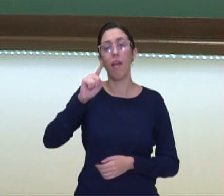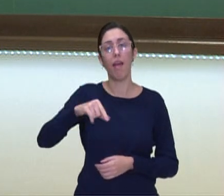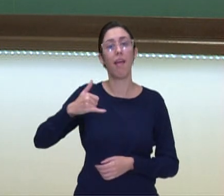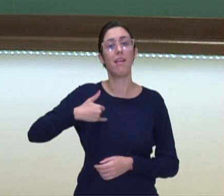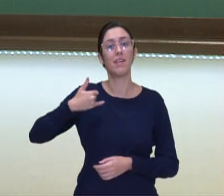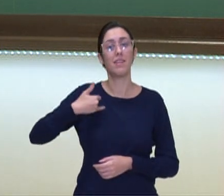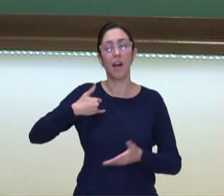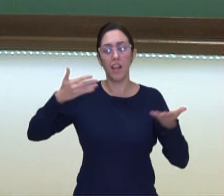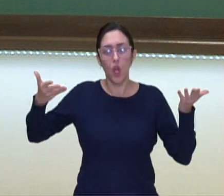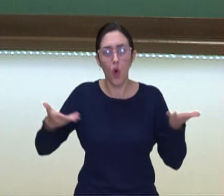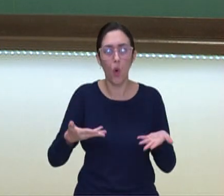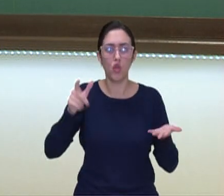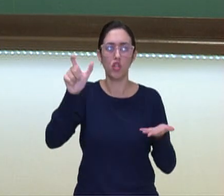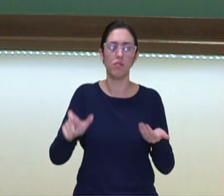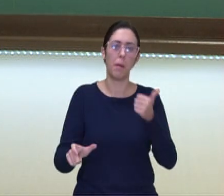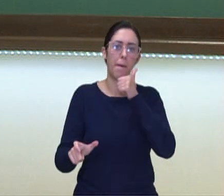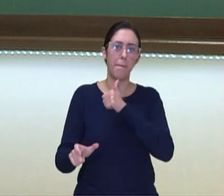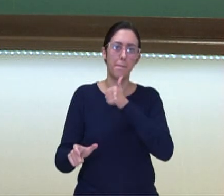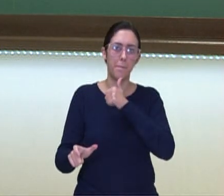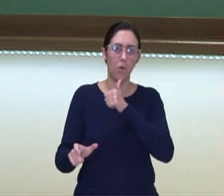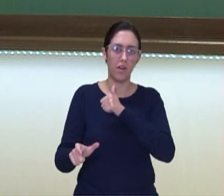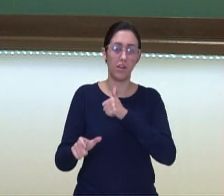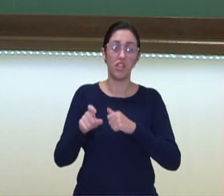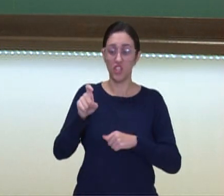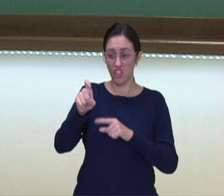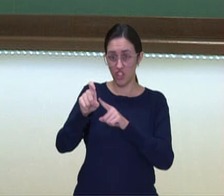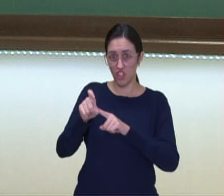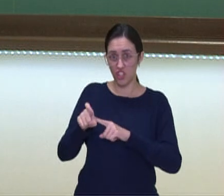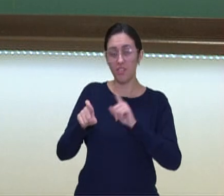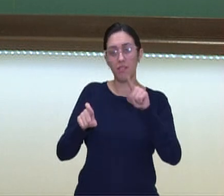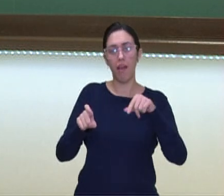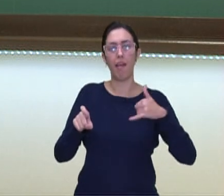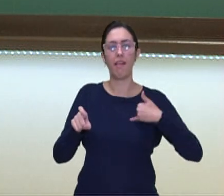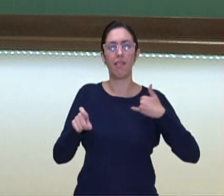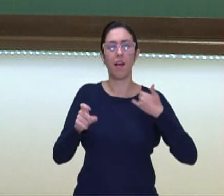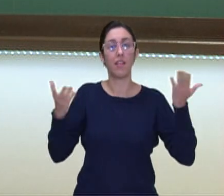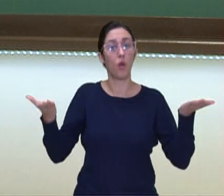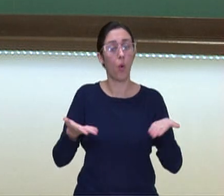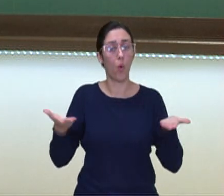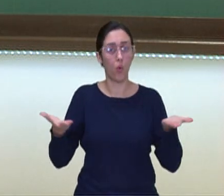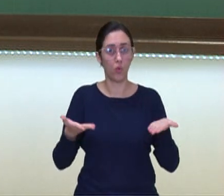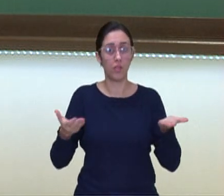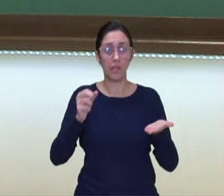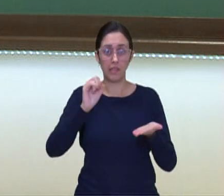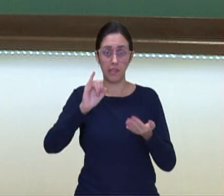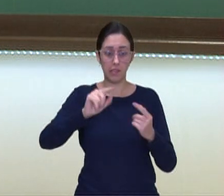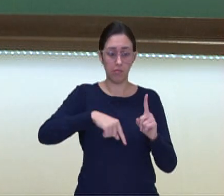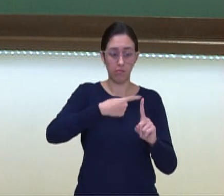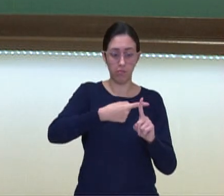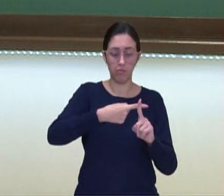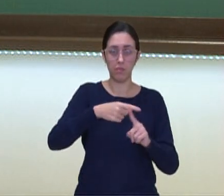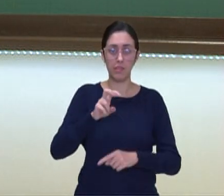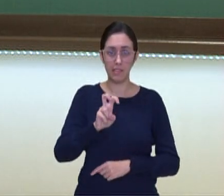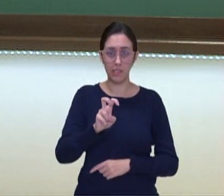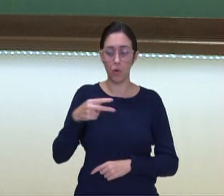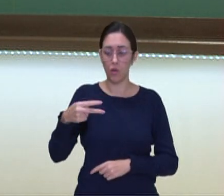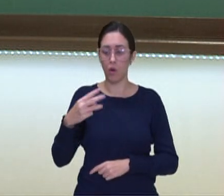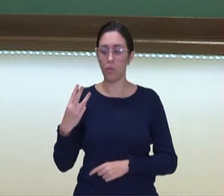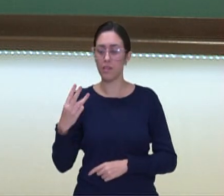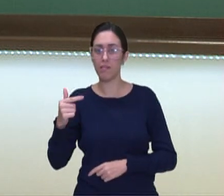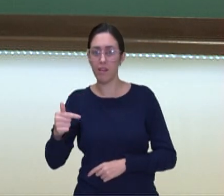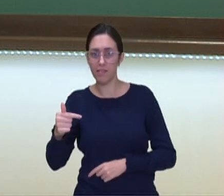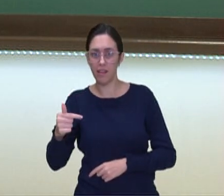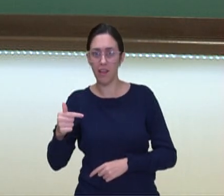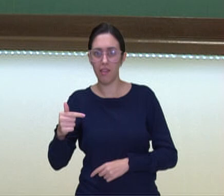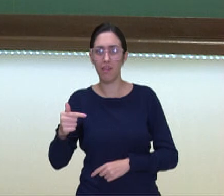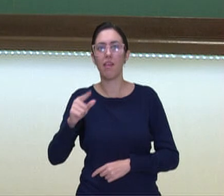tem hoje, porque o X é a idade da Karina hoje. Aumentando 5 igual a 37 é o fato do problema, que